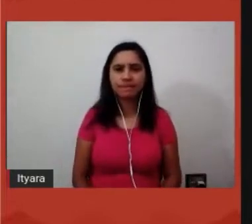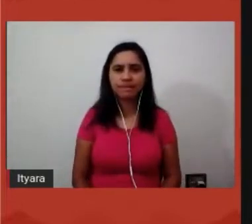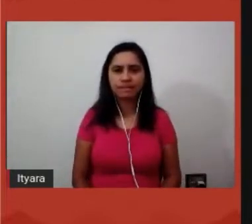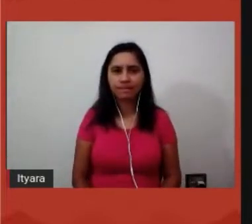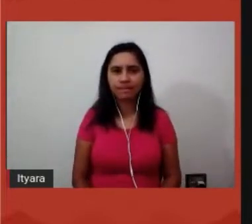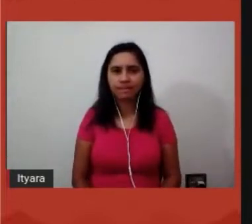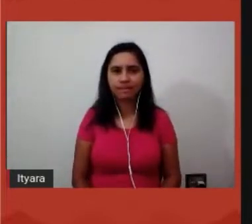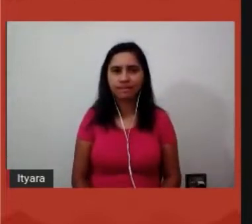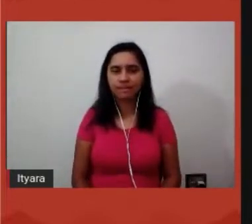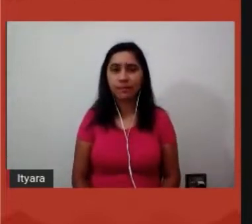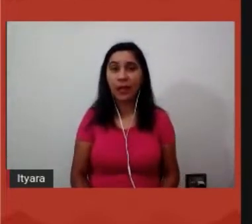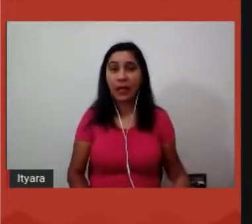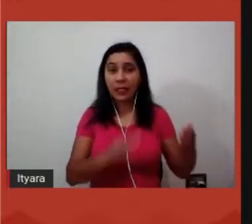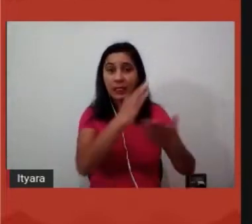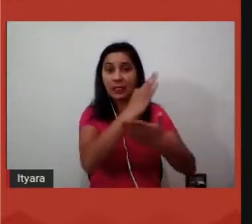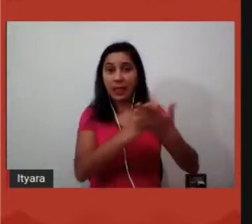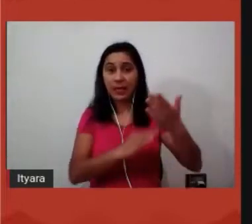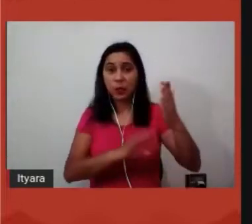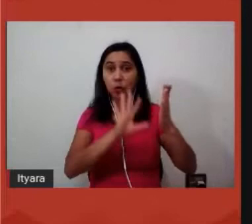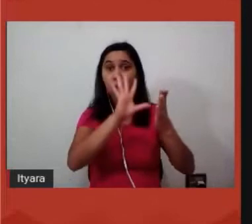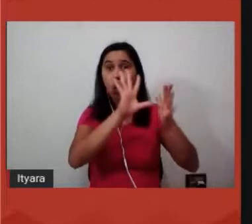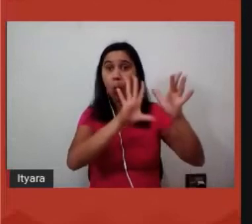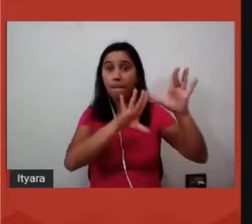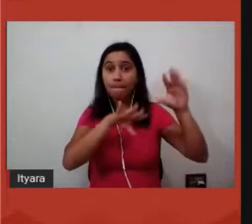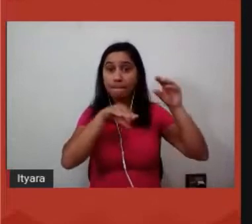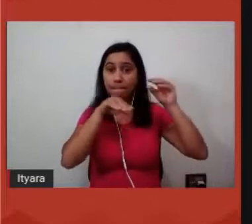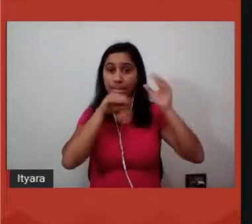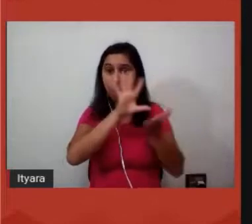Dá um copiar nesse textinho aí, porque se der algum